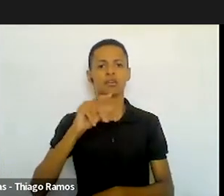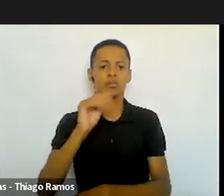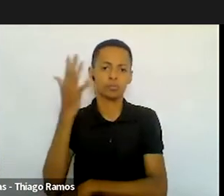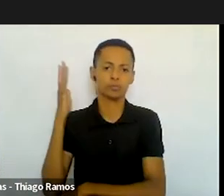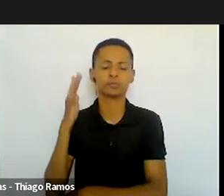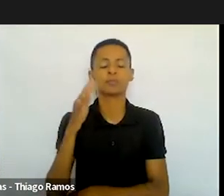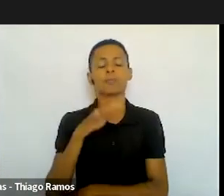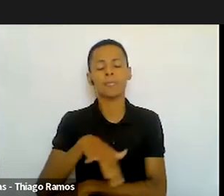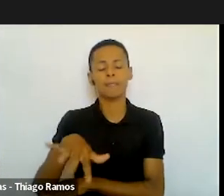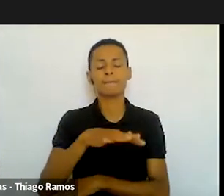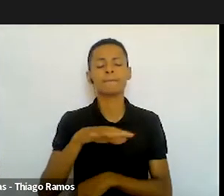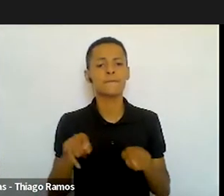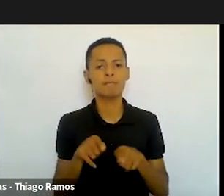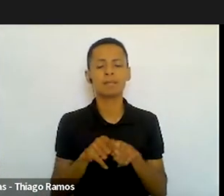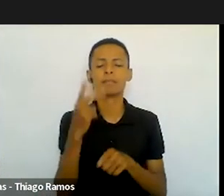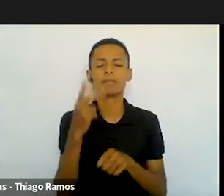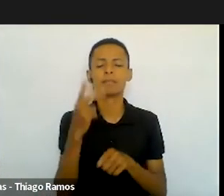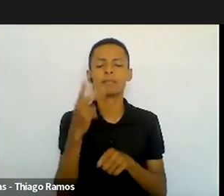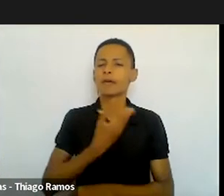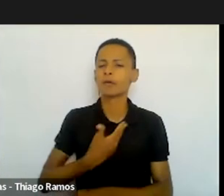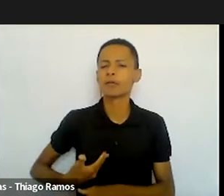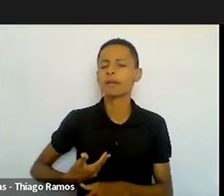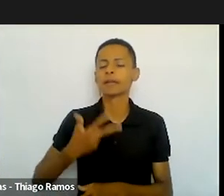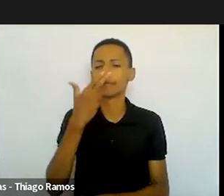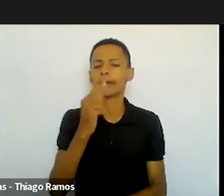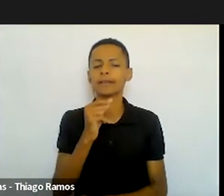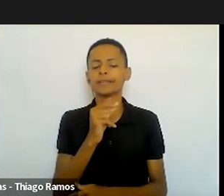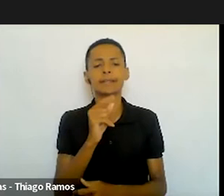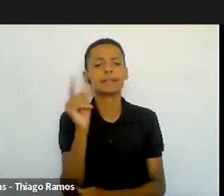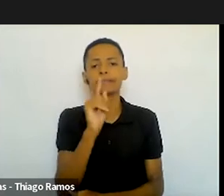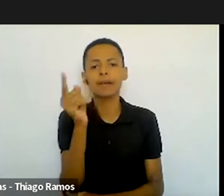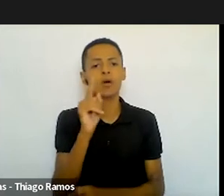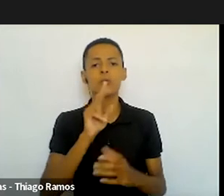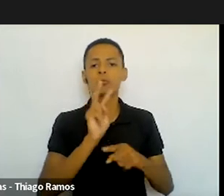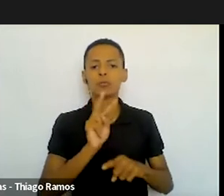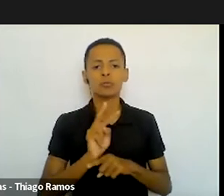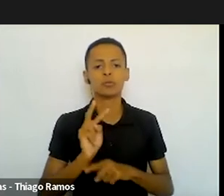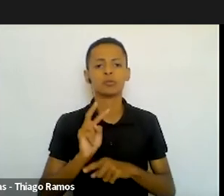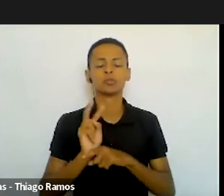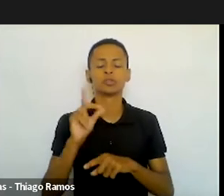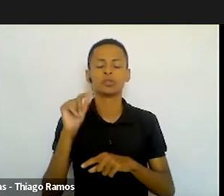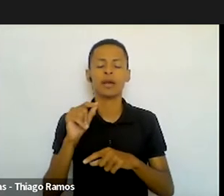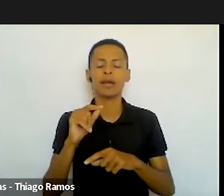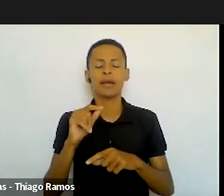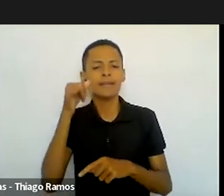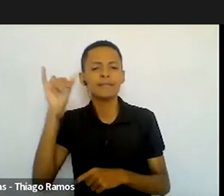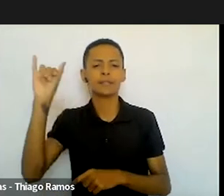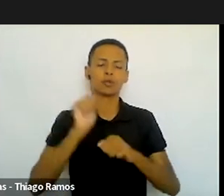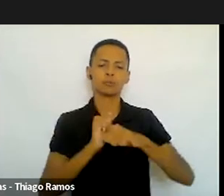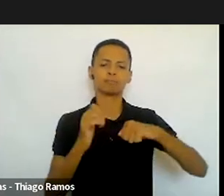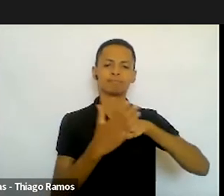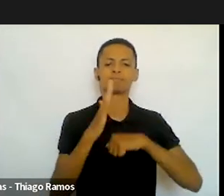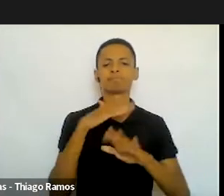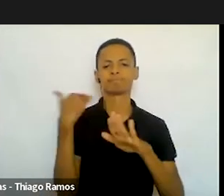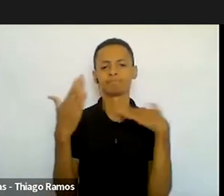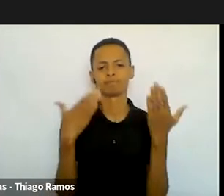onde se escondeu, onde se excluiu, né? E onde não preveniu tantas mortes por Covid, como nós temos